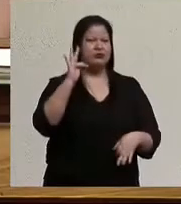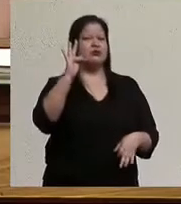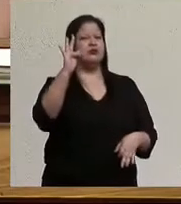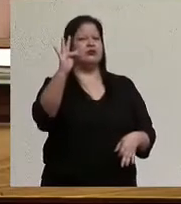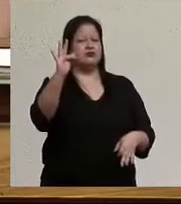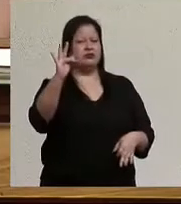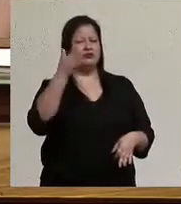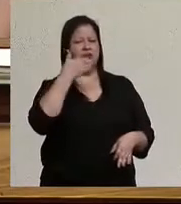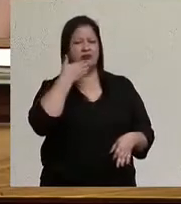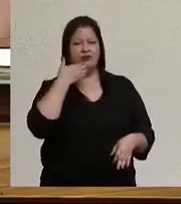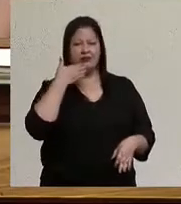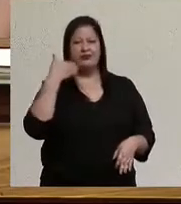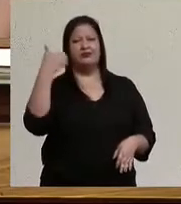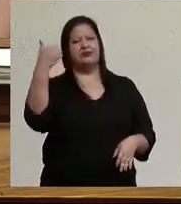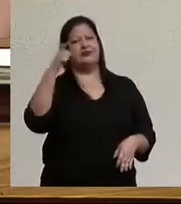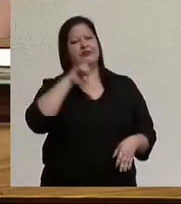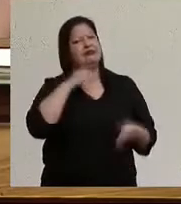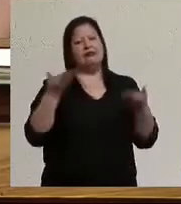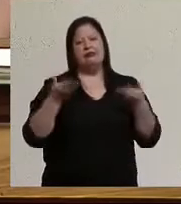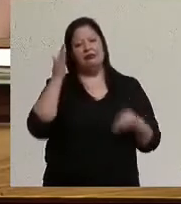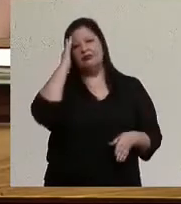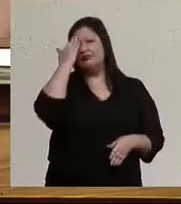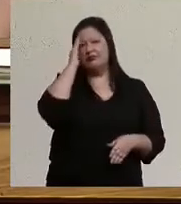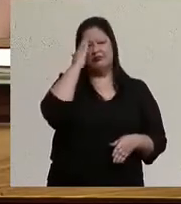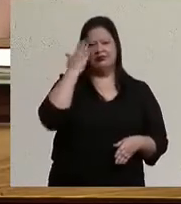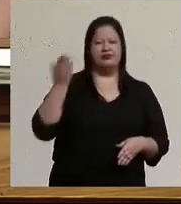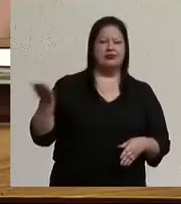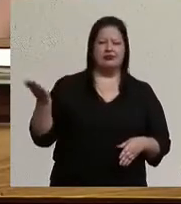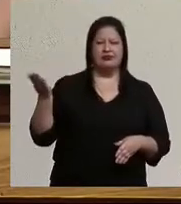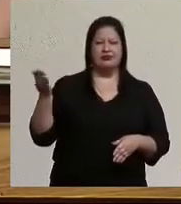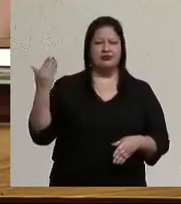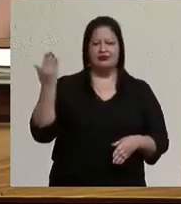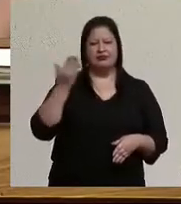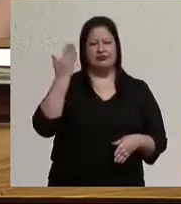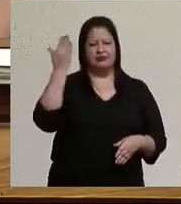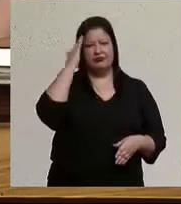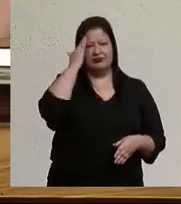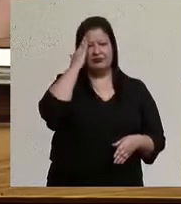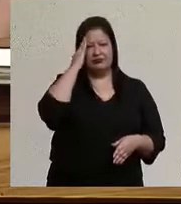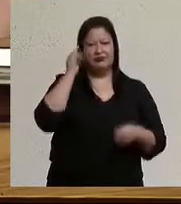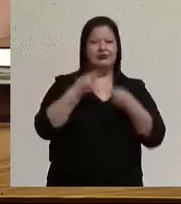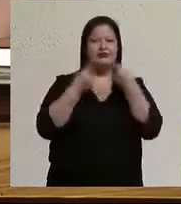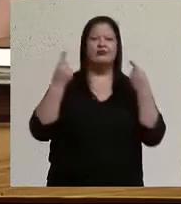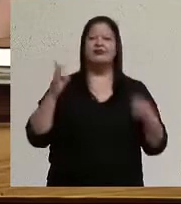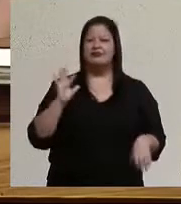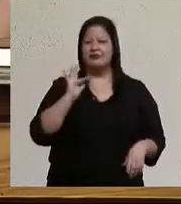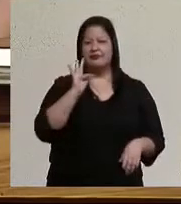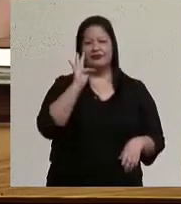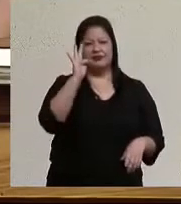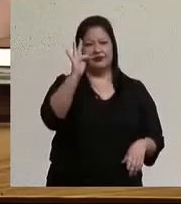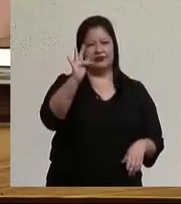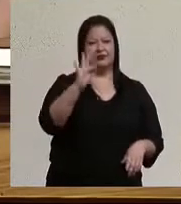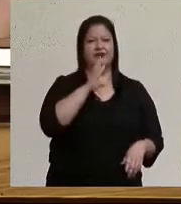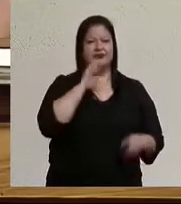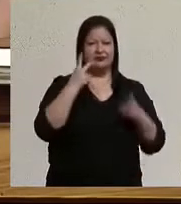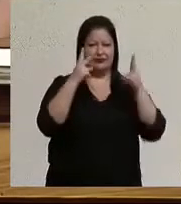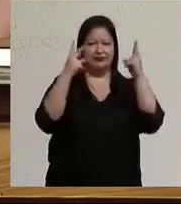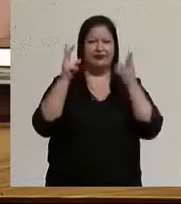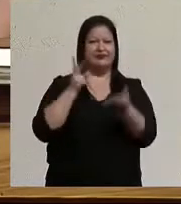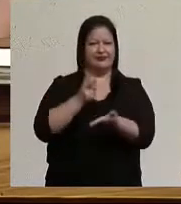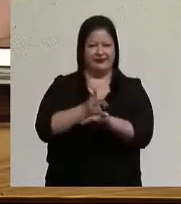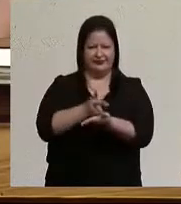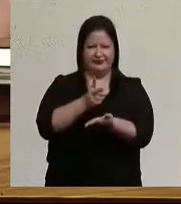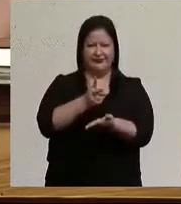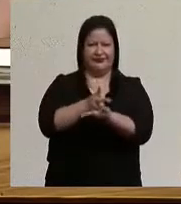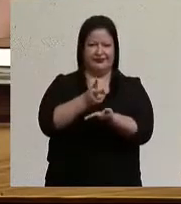e um propósito maior que agora não é hora de ninguém entender né E você é sempre vitorioso